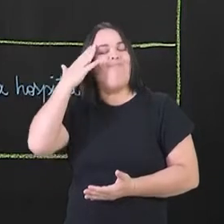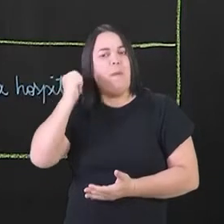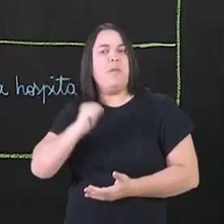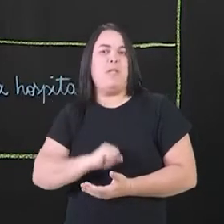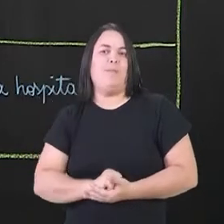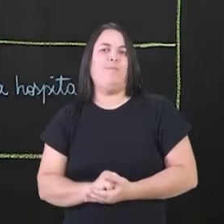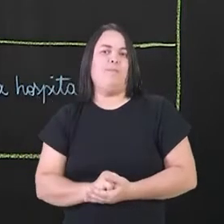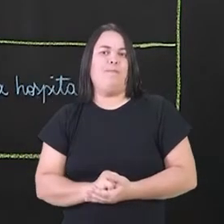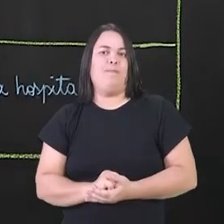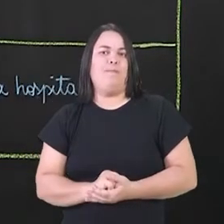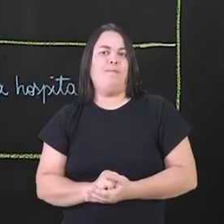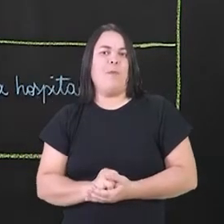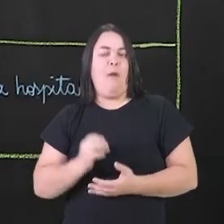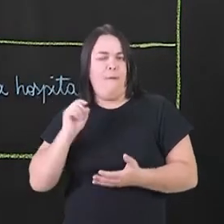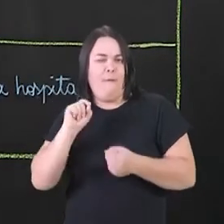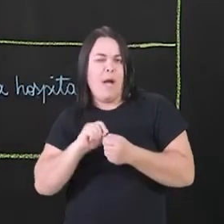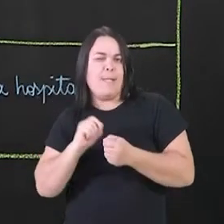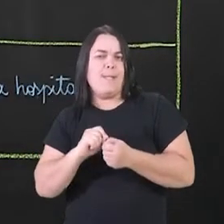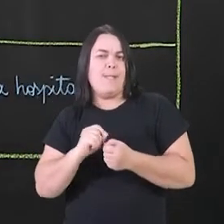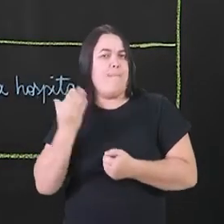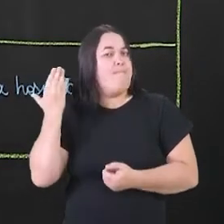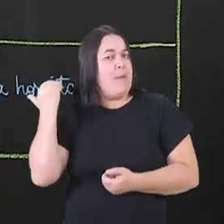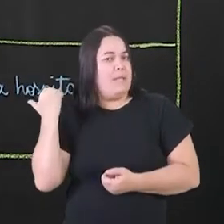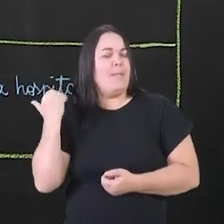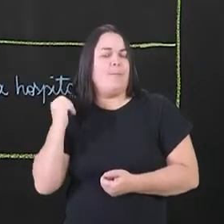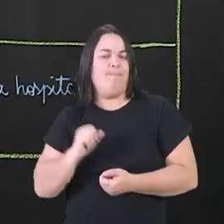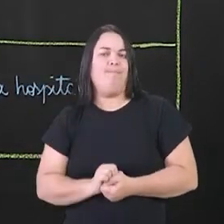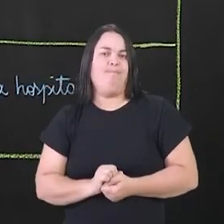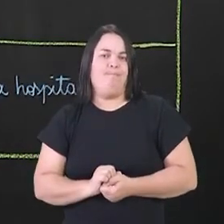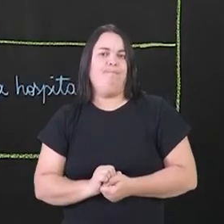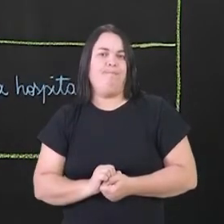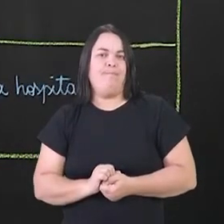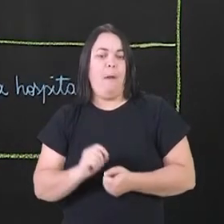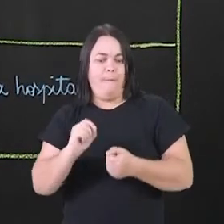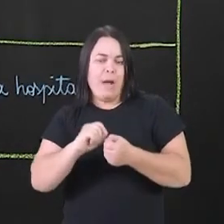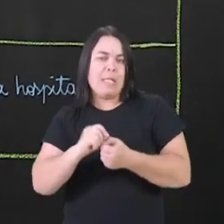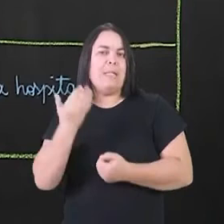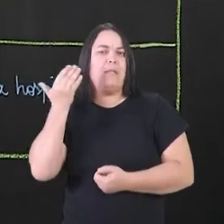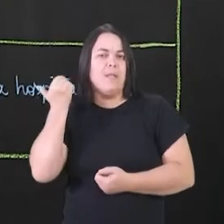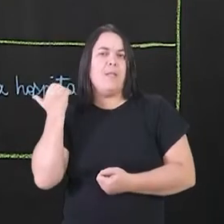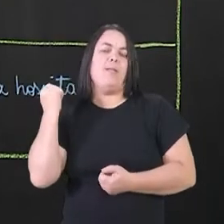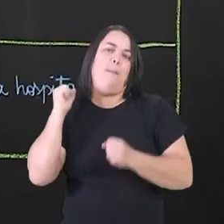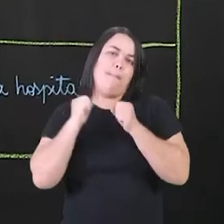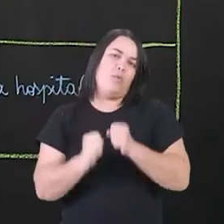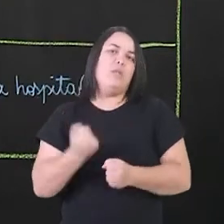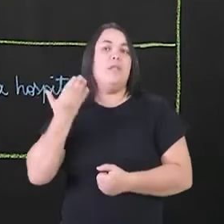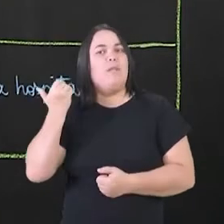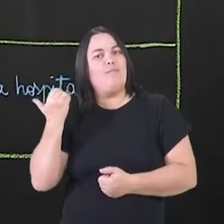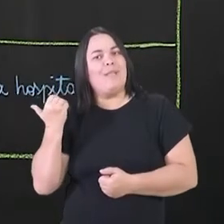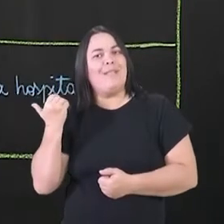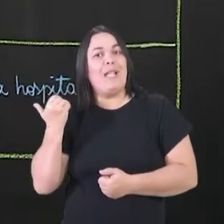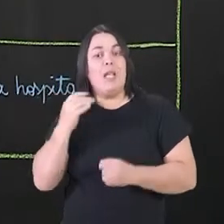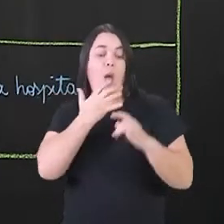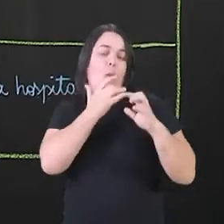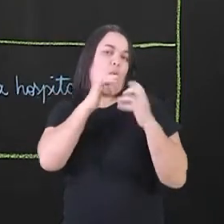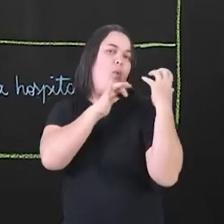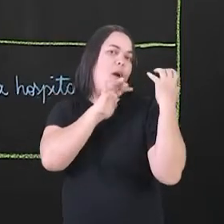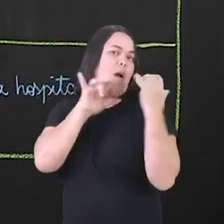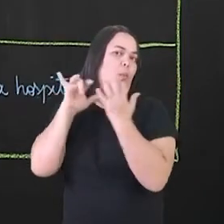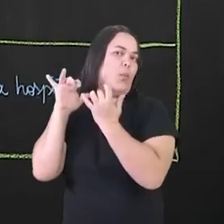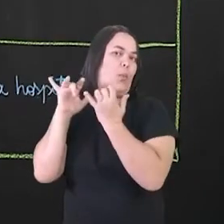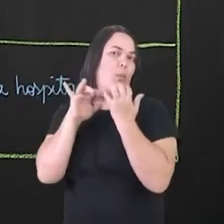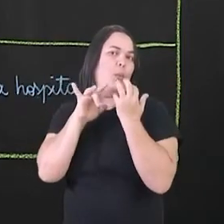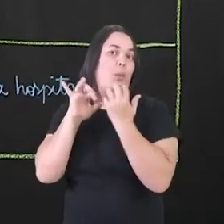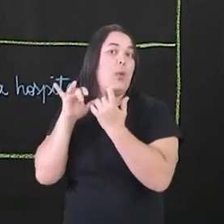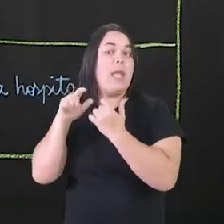sabia. I could play the flute. Eu sabia, eu podia tocar flauta